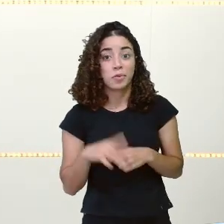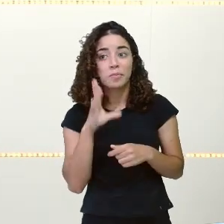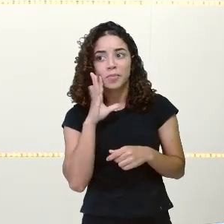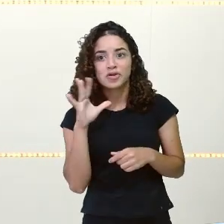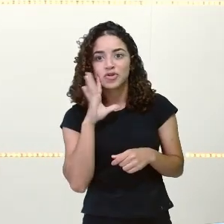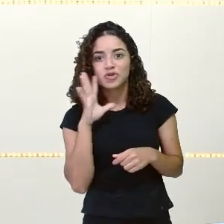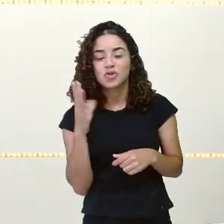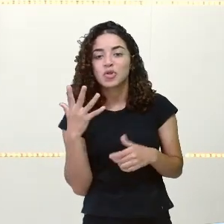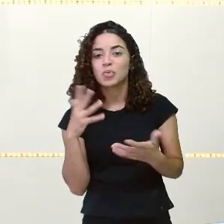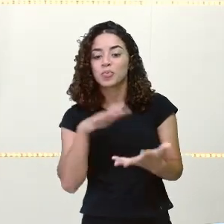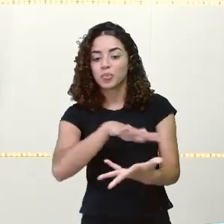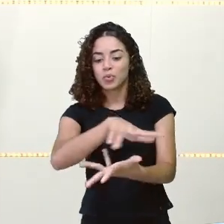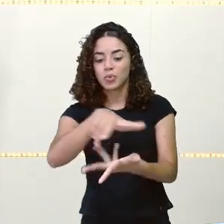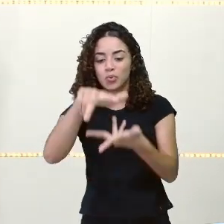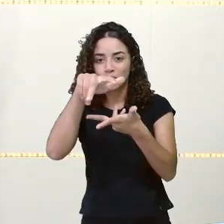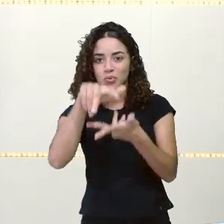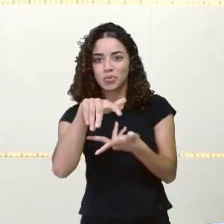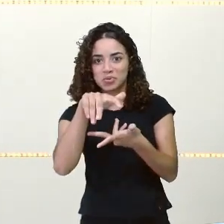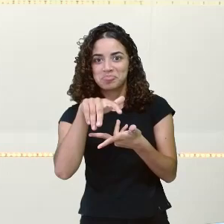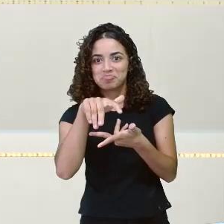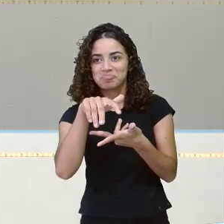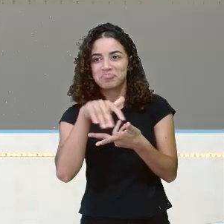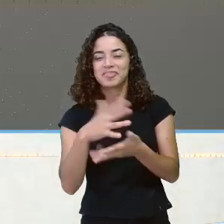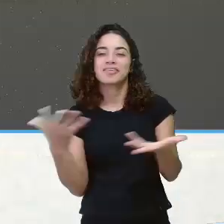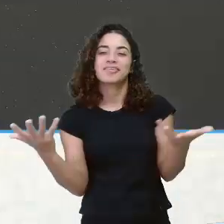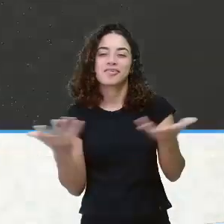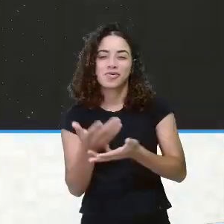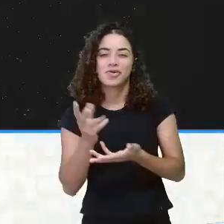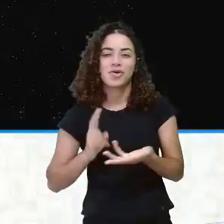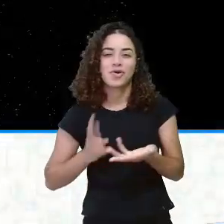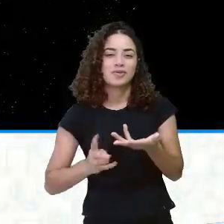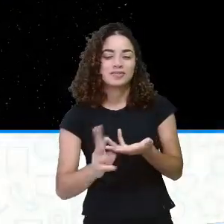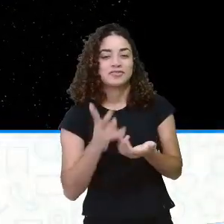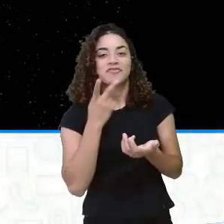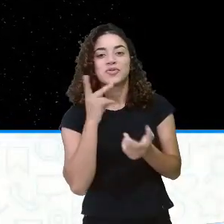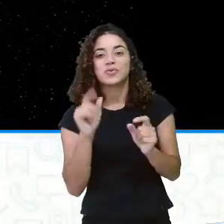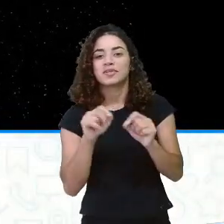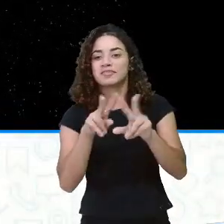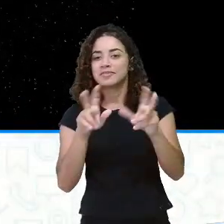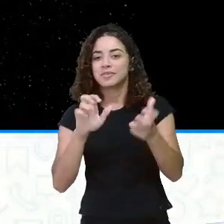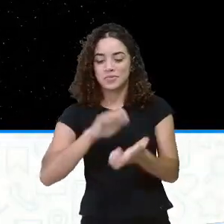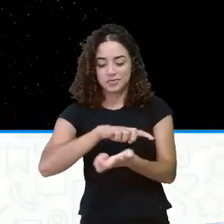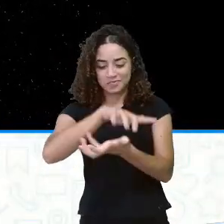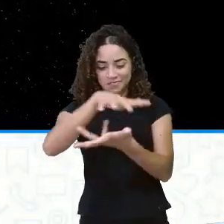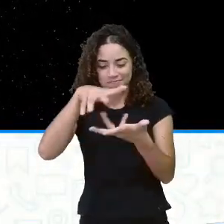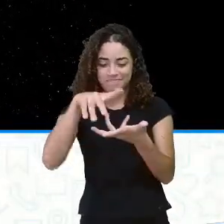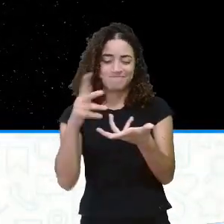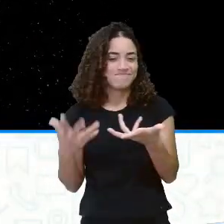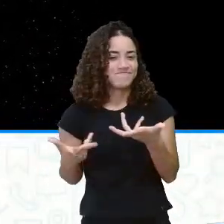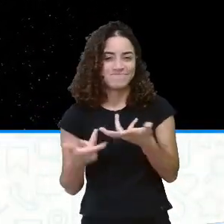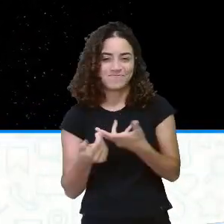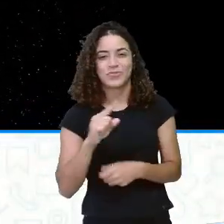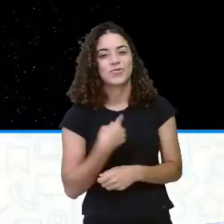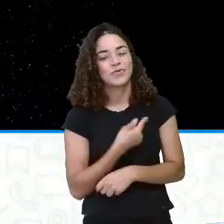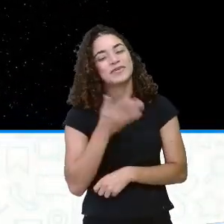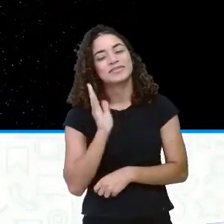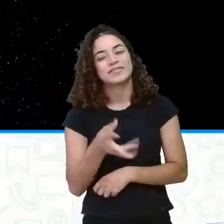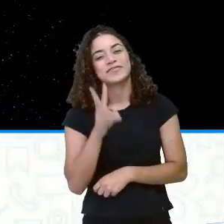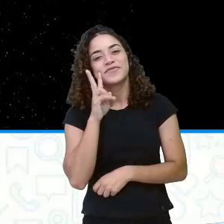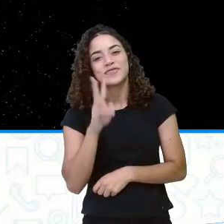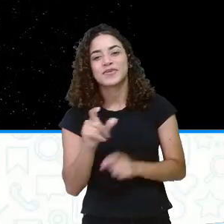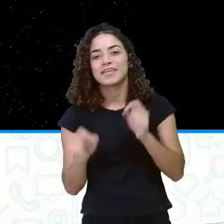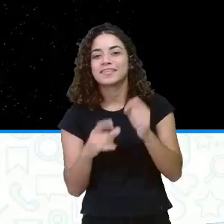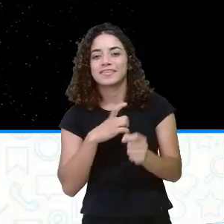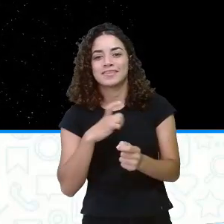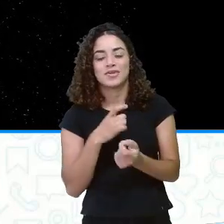mundo. Então, continuando falando um pouquinho mais desse nosso planeta maravilhoso, que a gente já viu que tem coisas